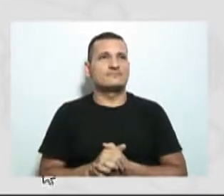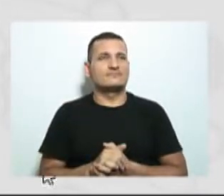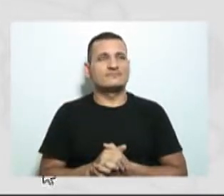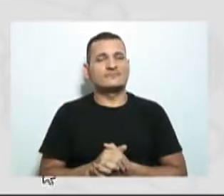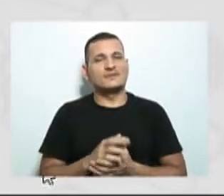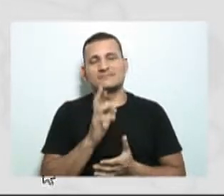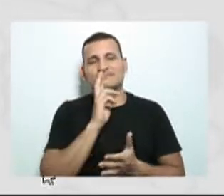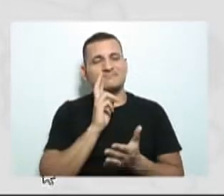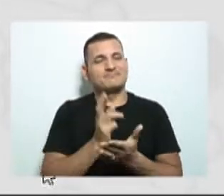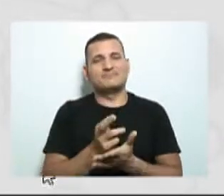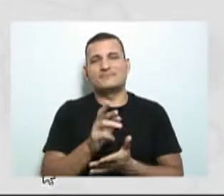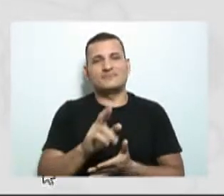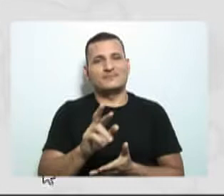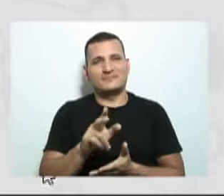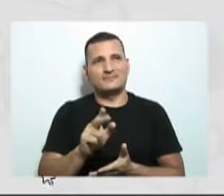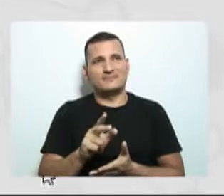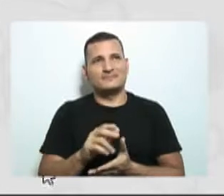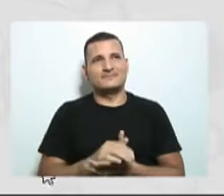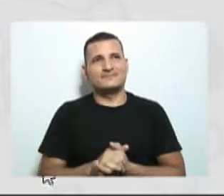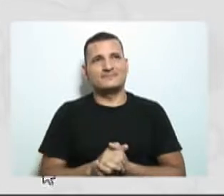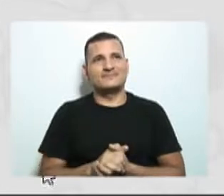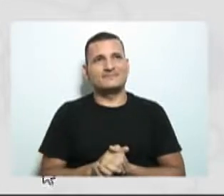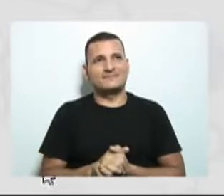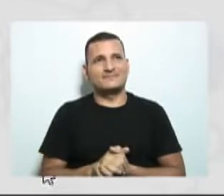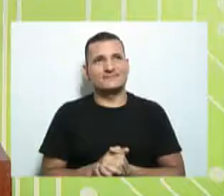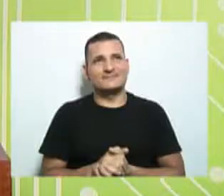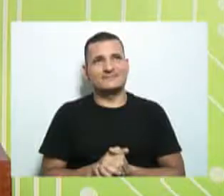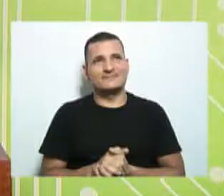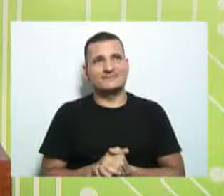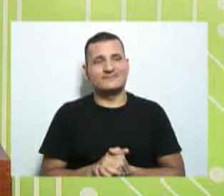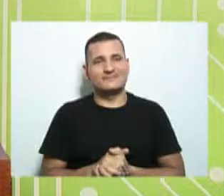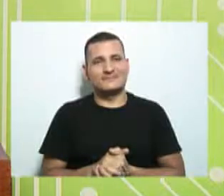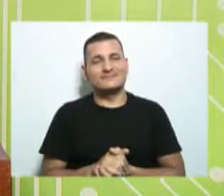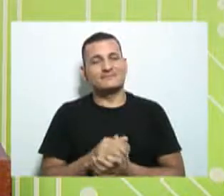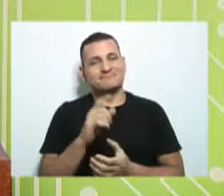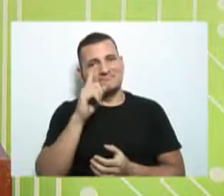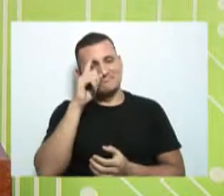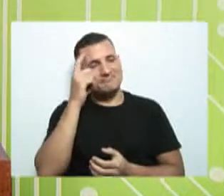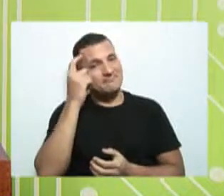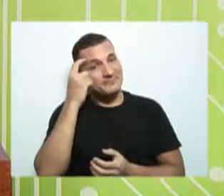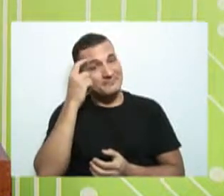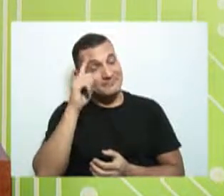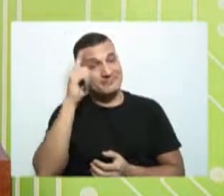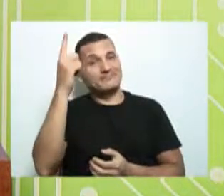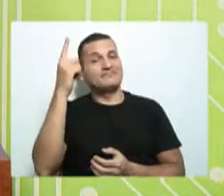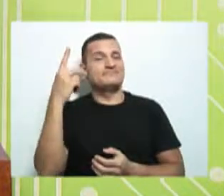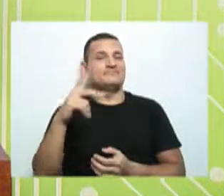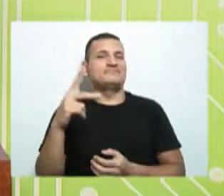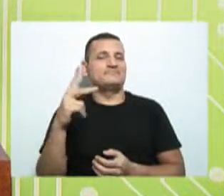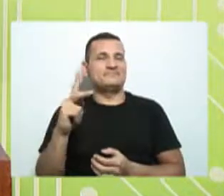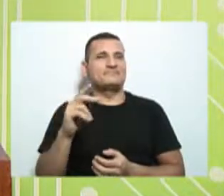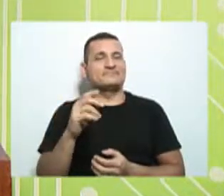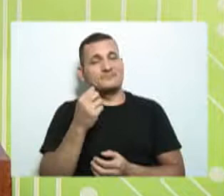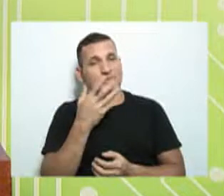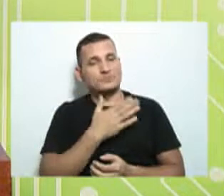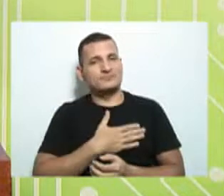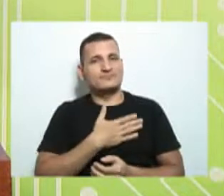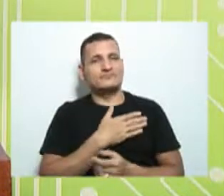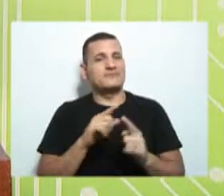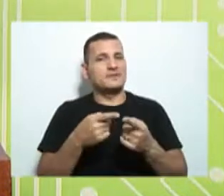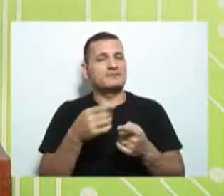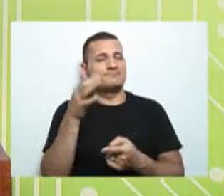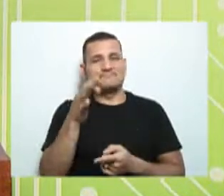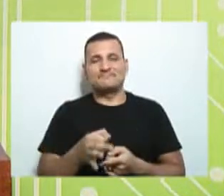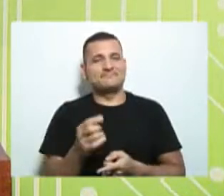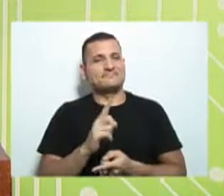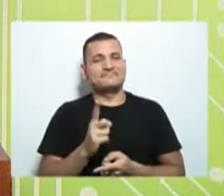é essa a resposta correta. Tenha mais atenção. Apesar da criatividade, valeu, gostei da criatividade, parabéns, mas não acertou,